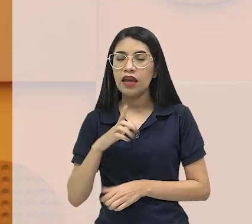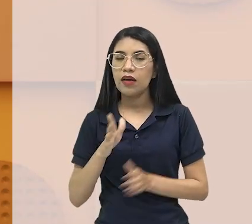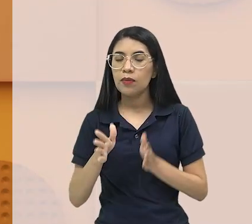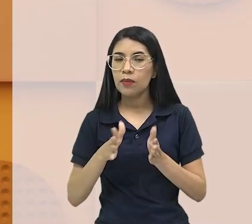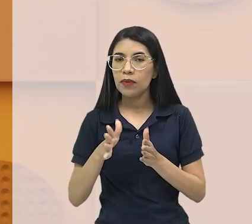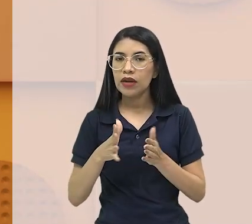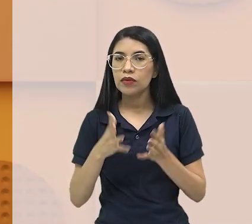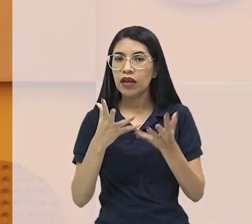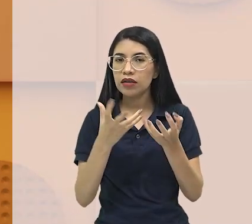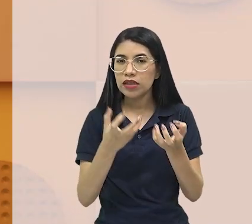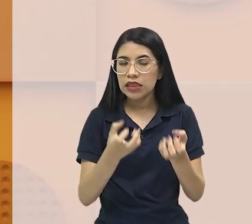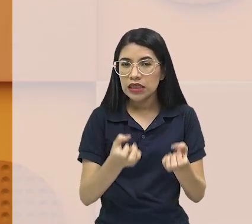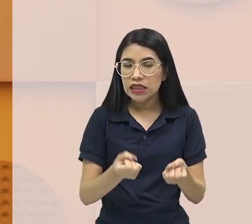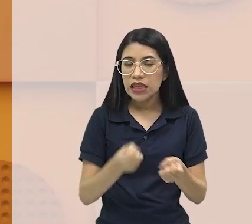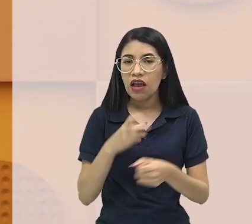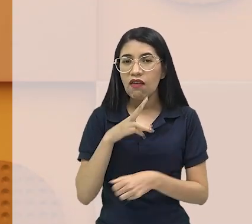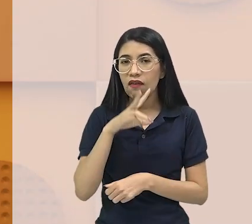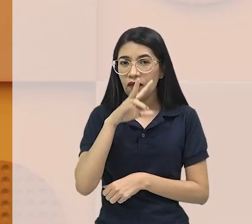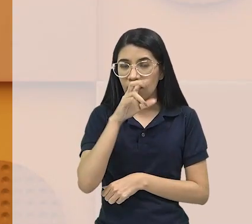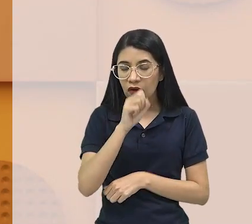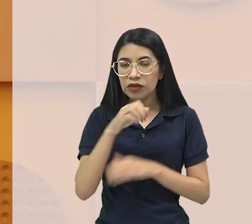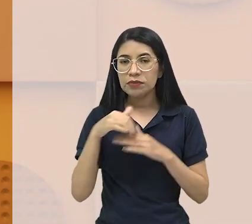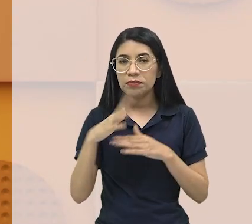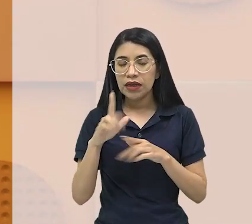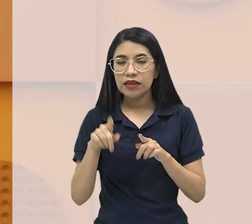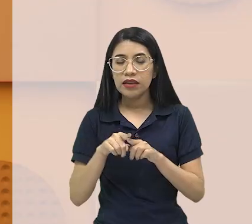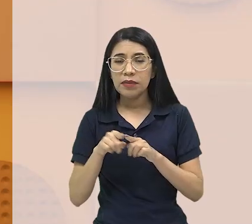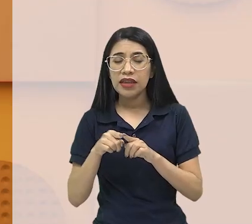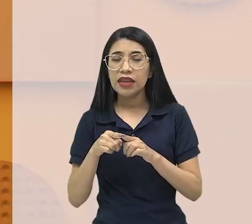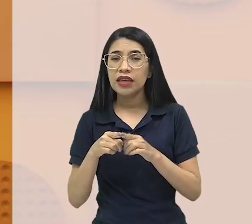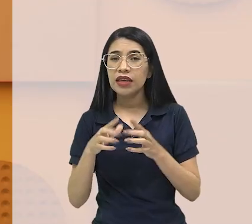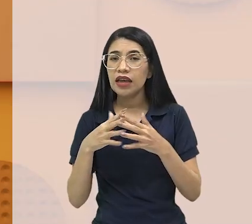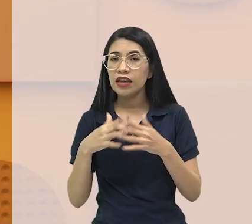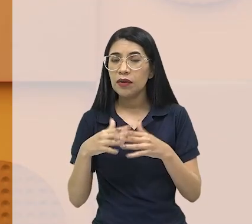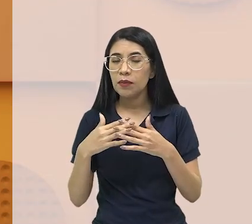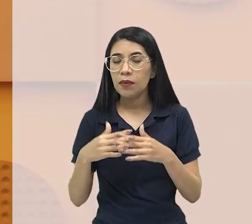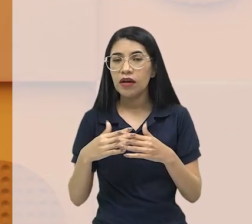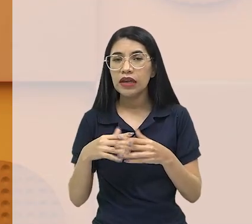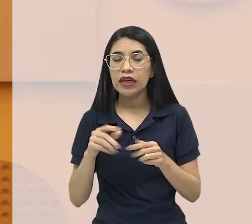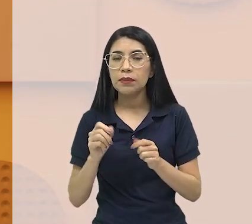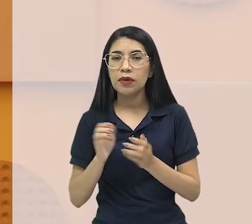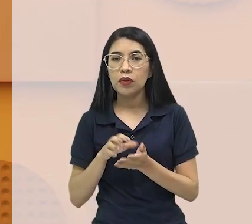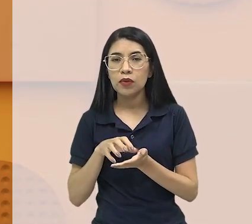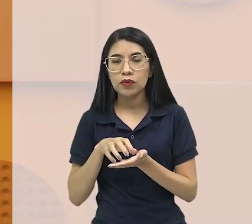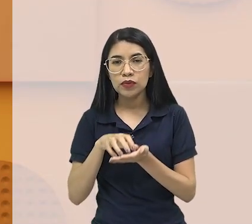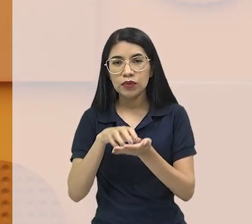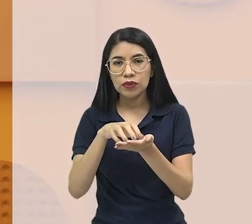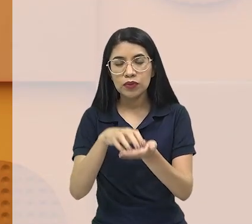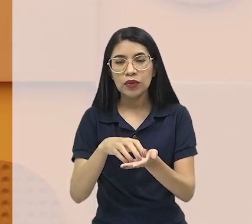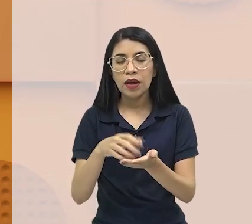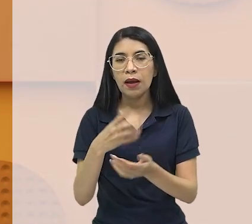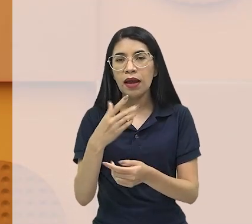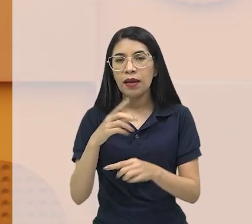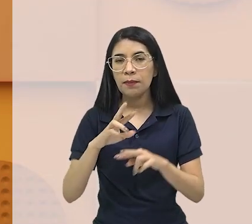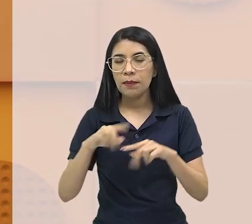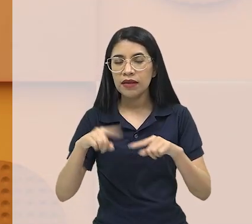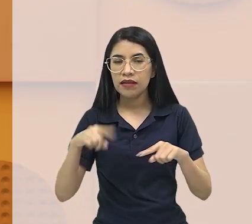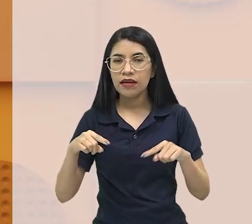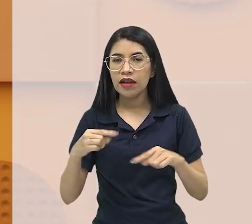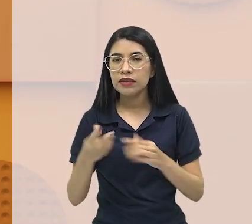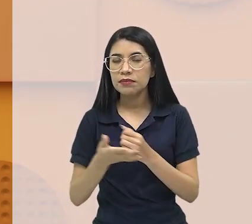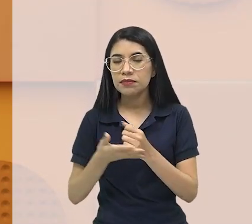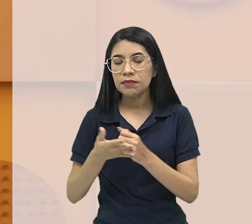estão se tornando tão severas que atrapalham, inclusive, a chegada de mantimentos básicos, fazendo com que o preço de